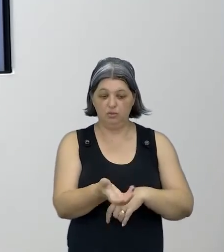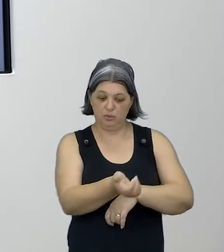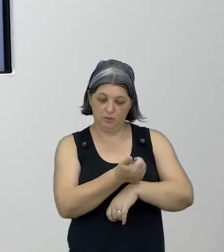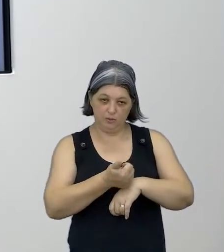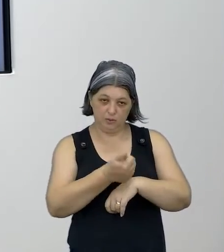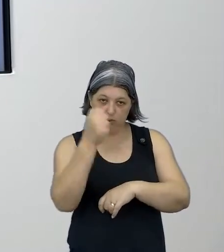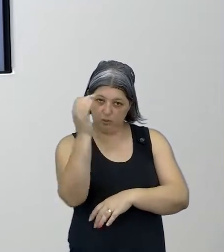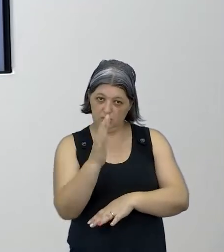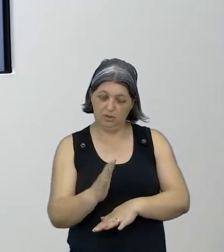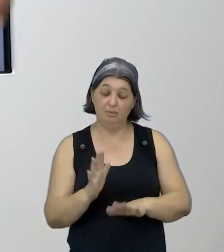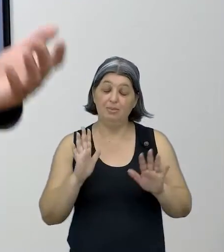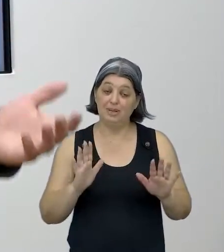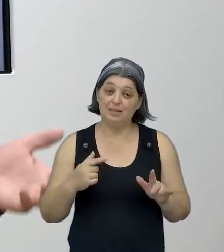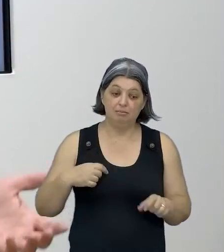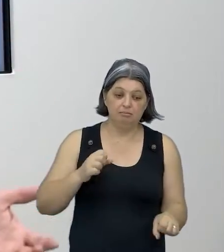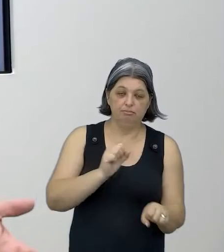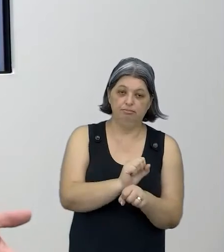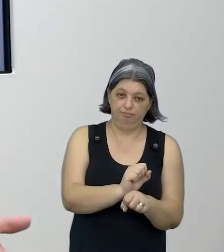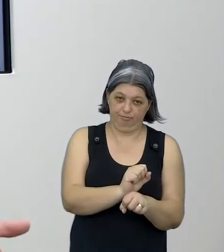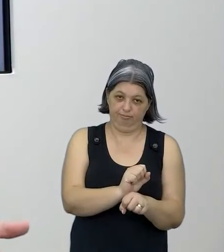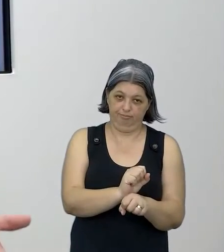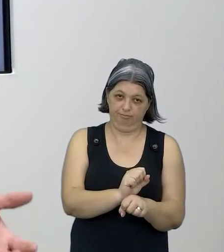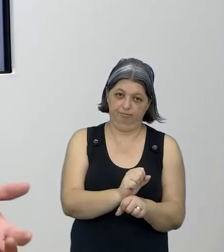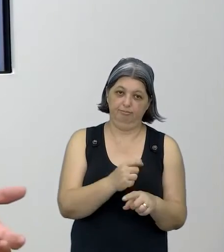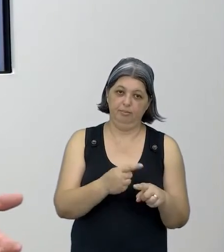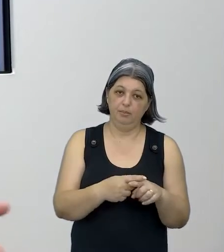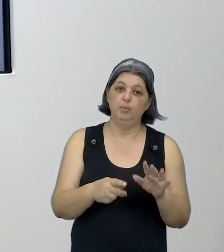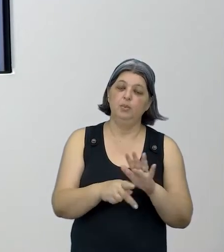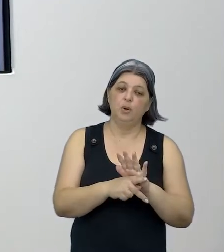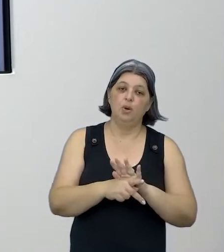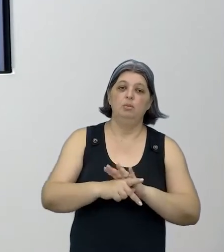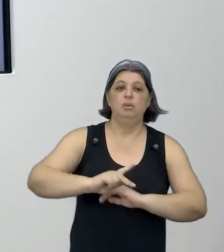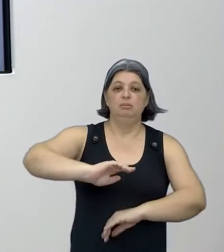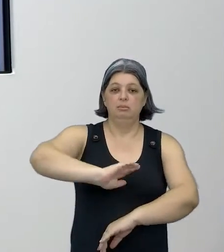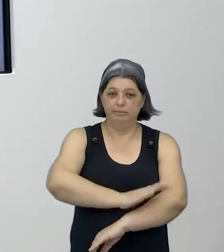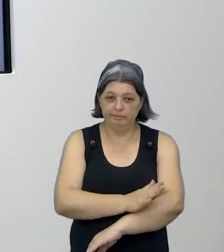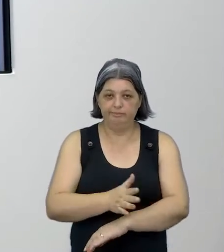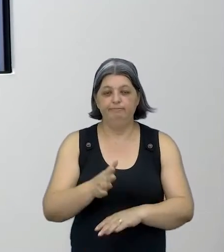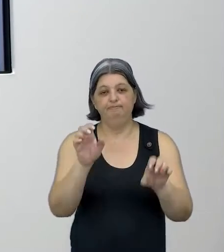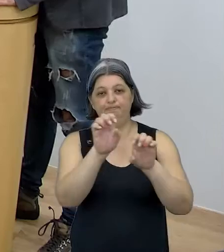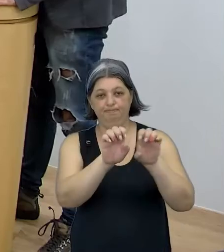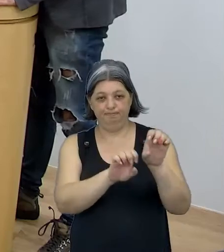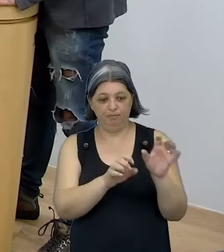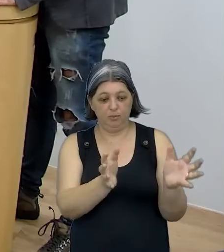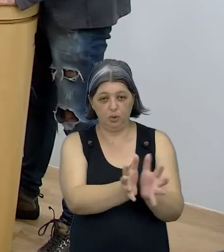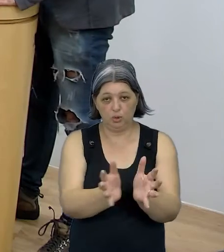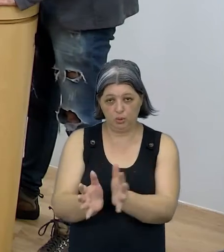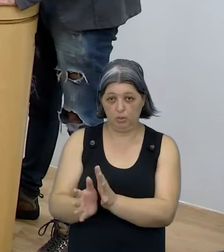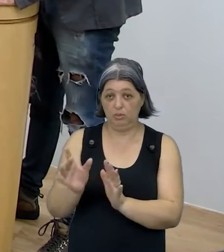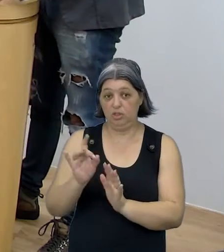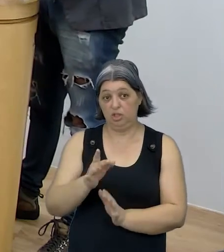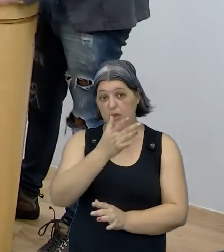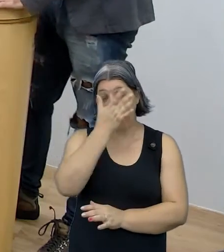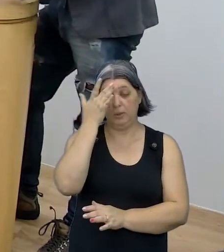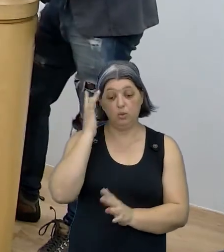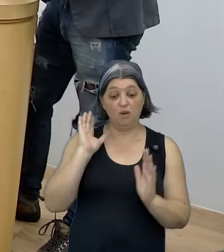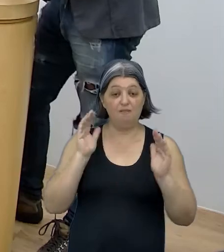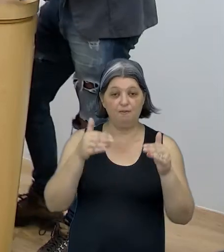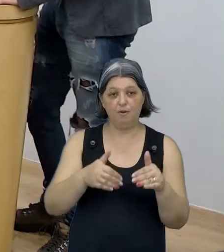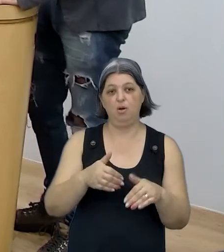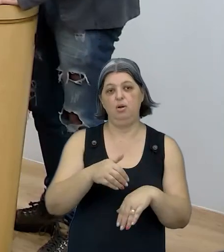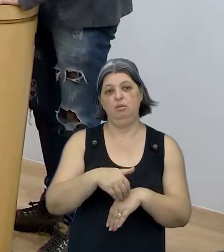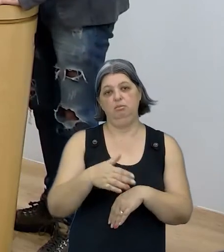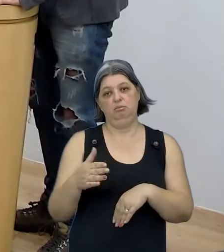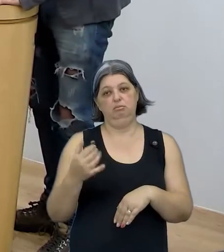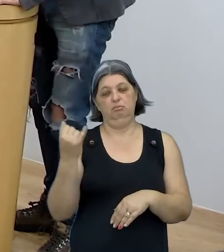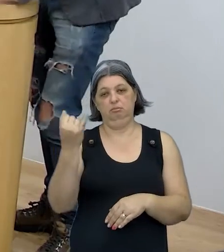que isso ficou restrito por uma questão de racismo estrutural apenas às pessoas brancas, né,